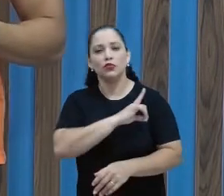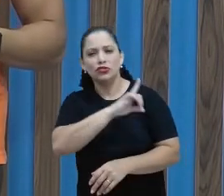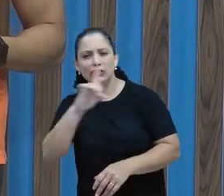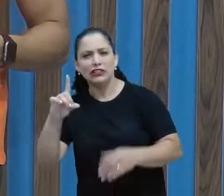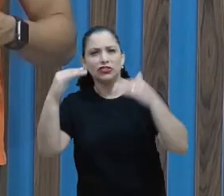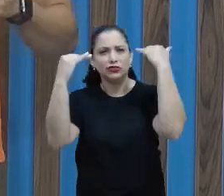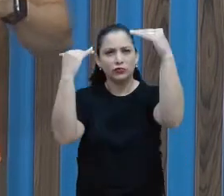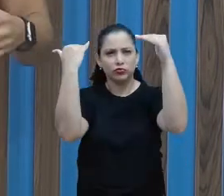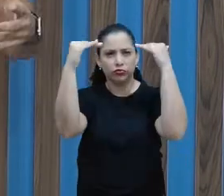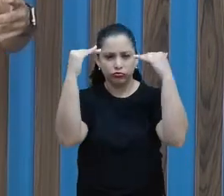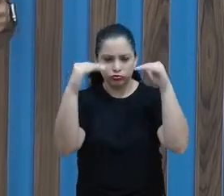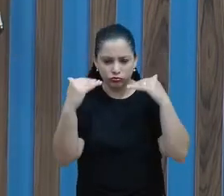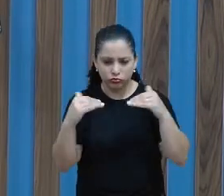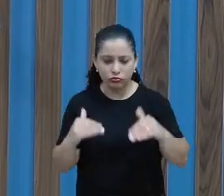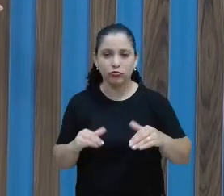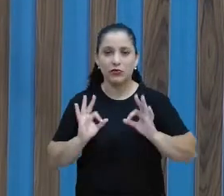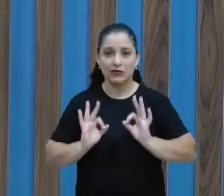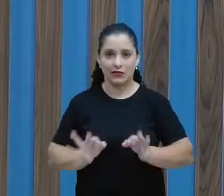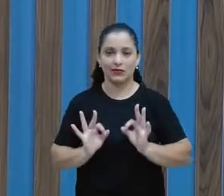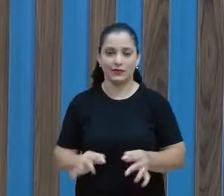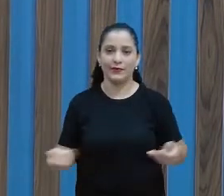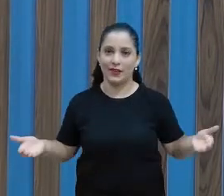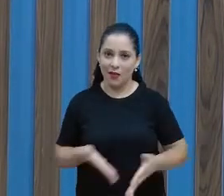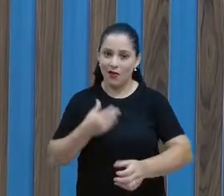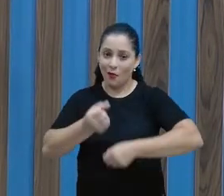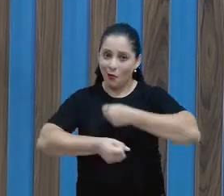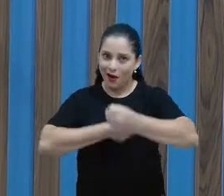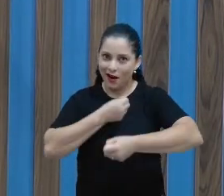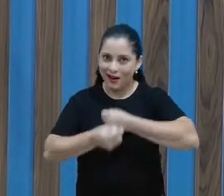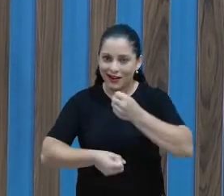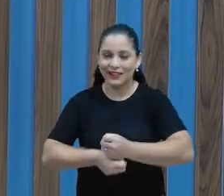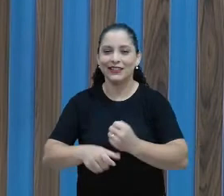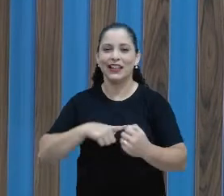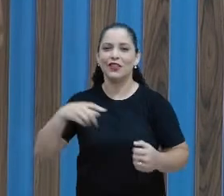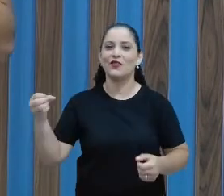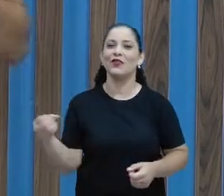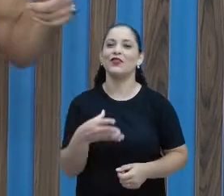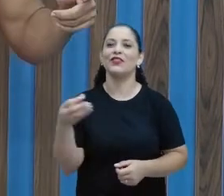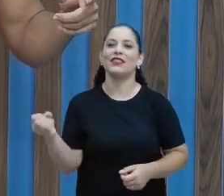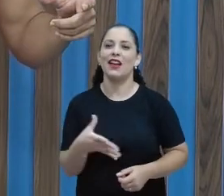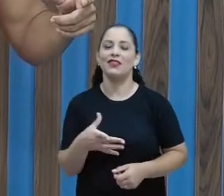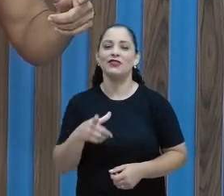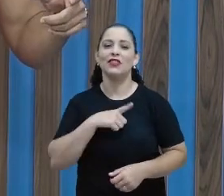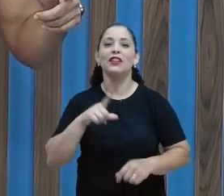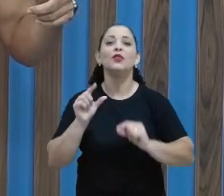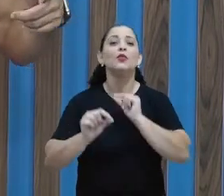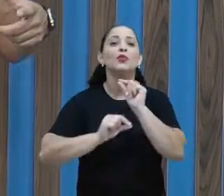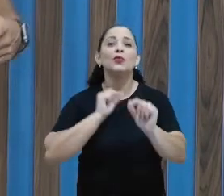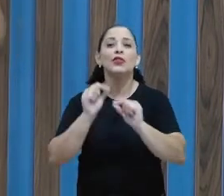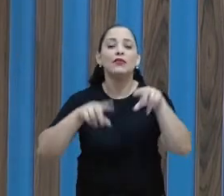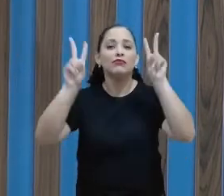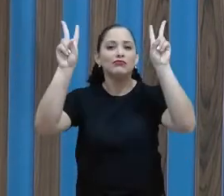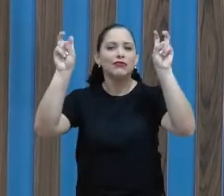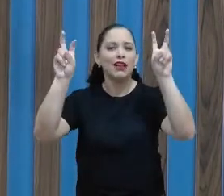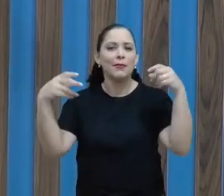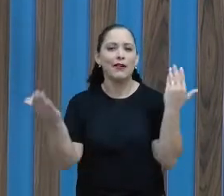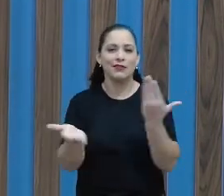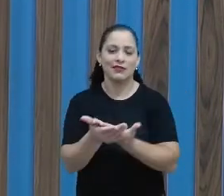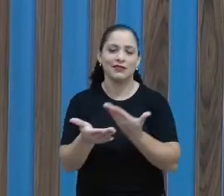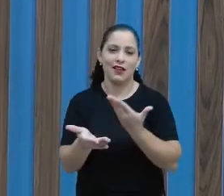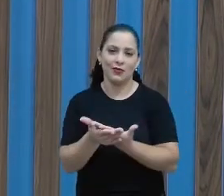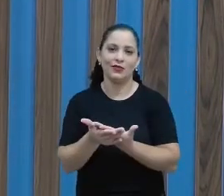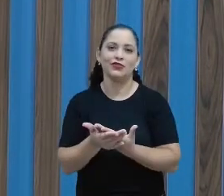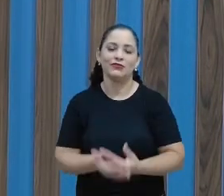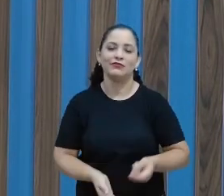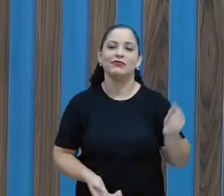aulas, certo? E esse ano com novidades, né? Vamos começar a colocar aí os temas, tá, das nossas aulas lá